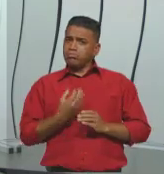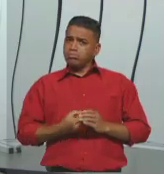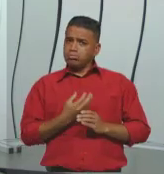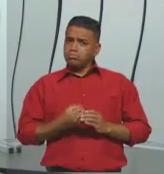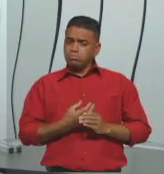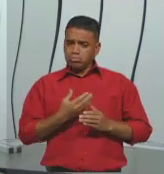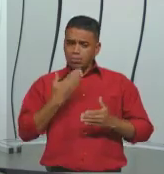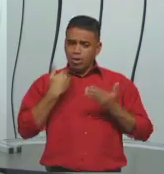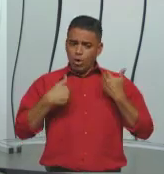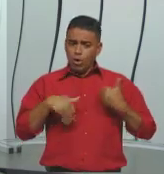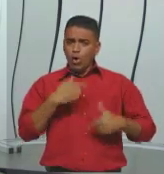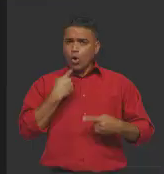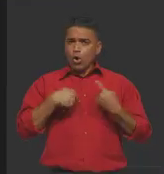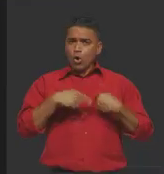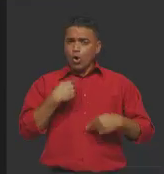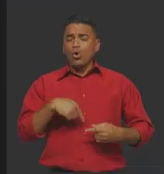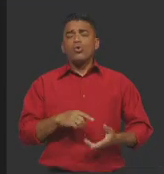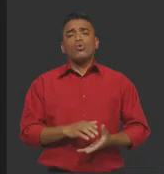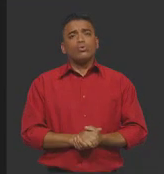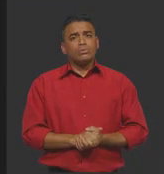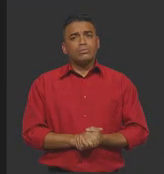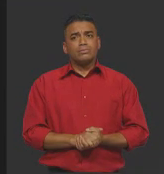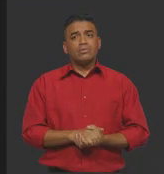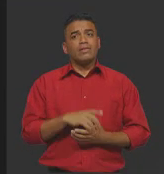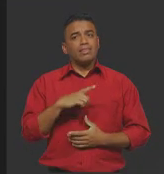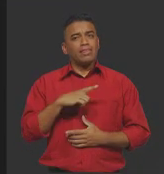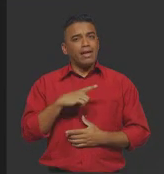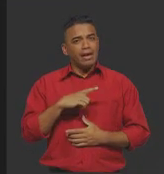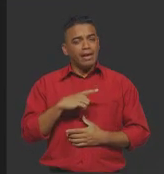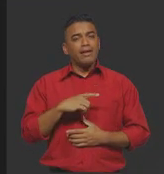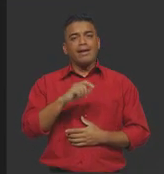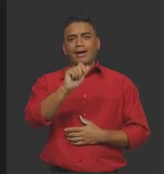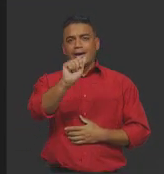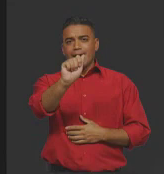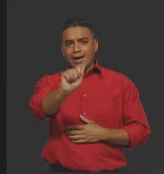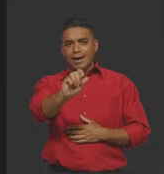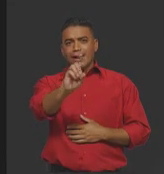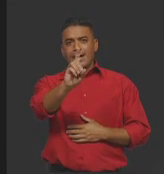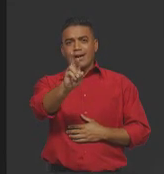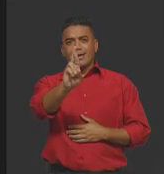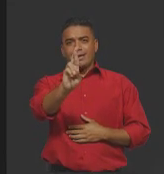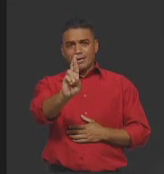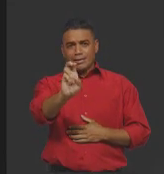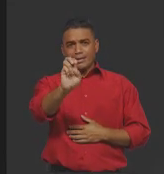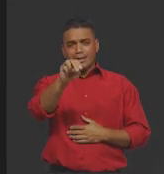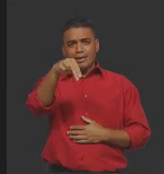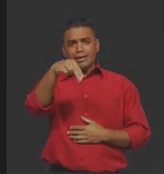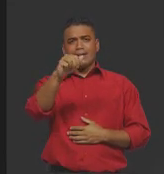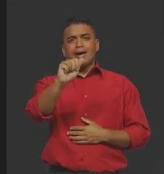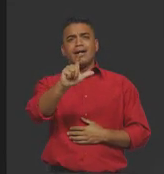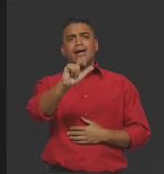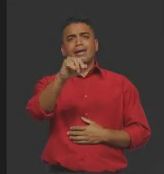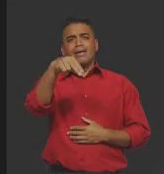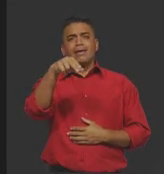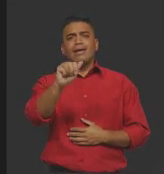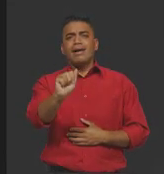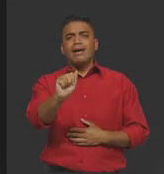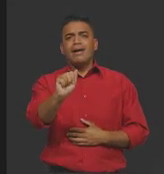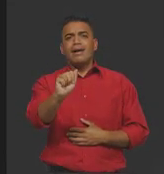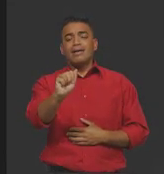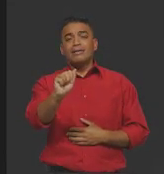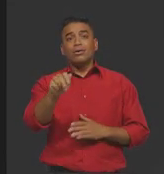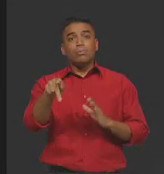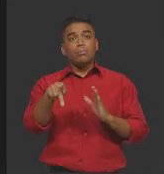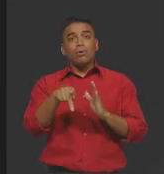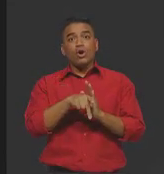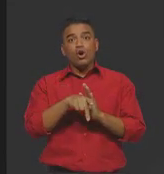nosso organismo. Temos a famosa adrenalina e a noradrenalina. São produzidos na